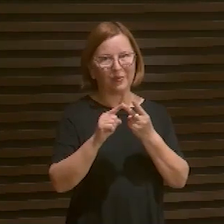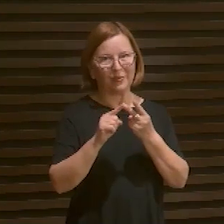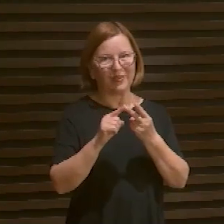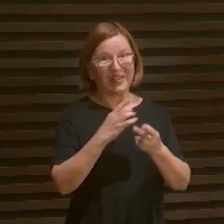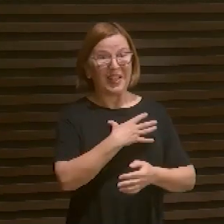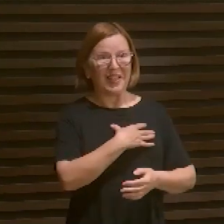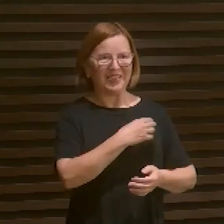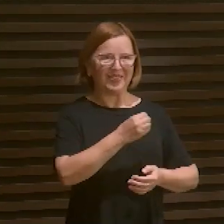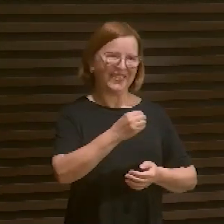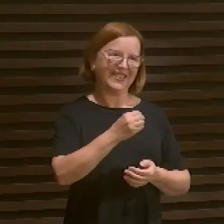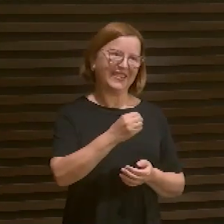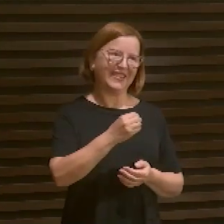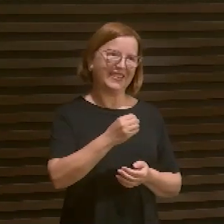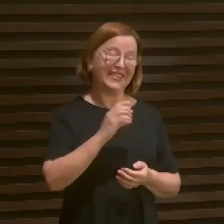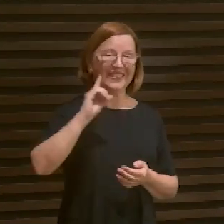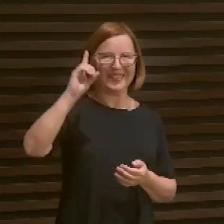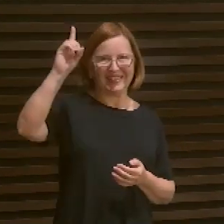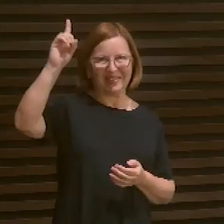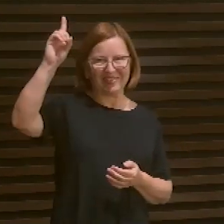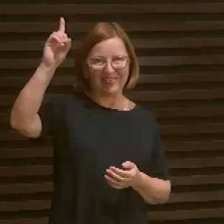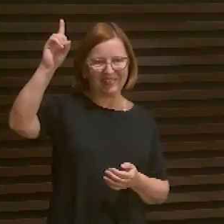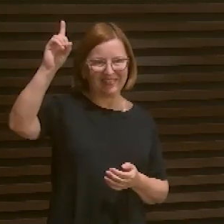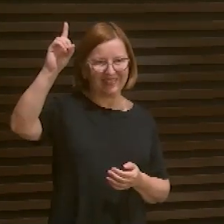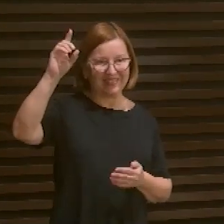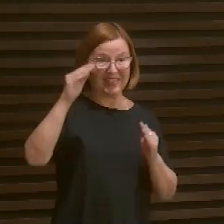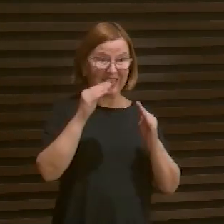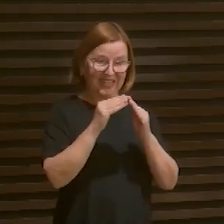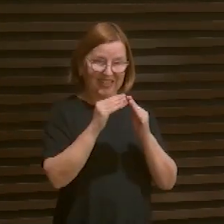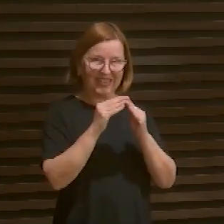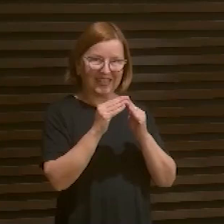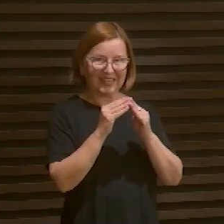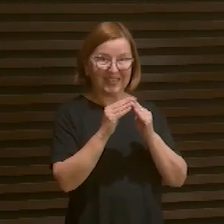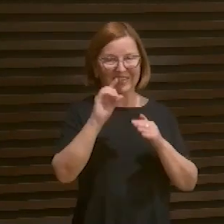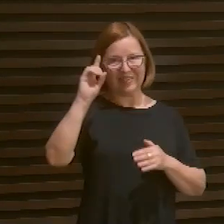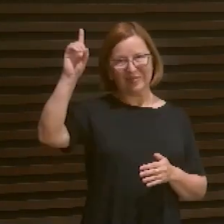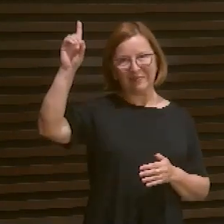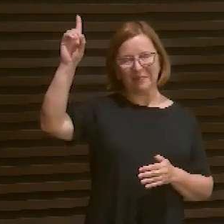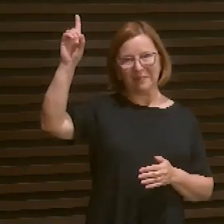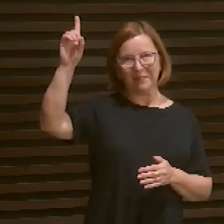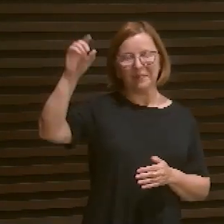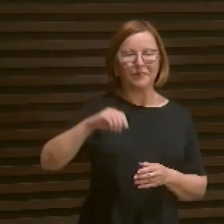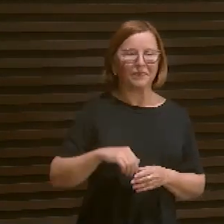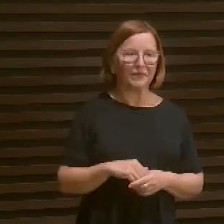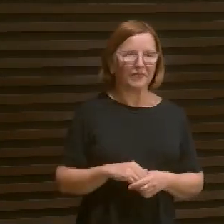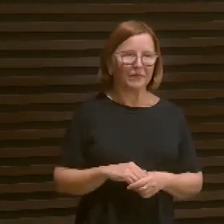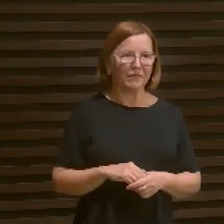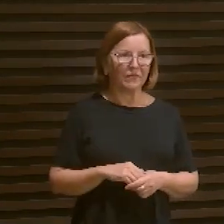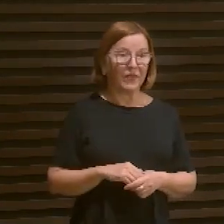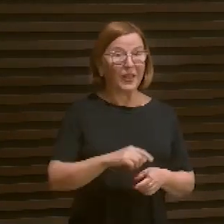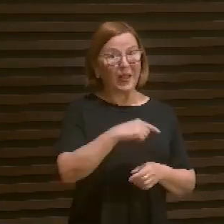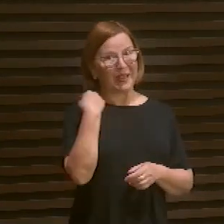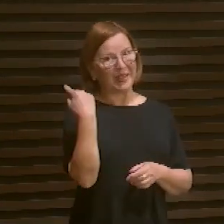o filho, é Deus. A casa de Deus, que